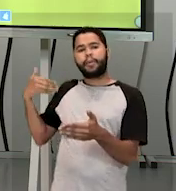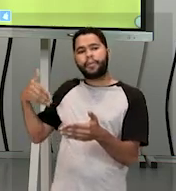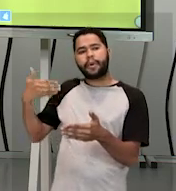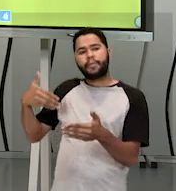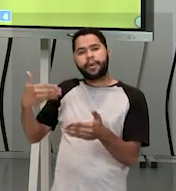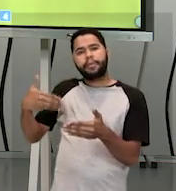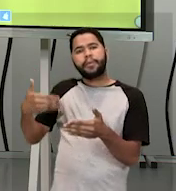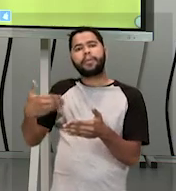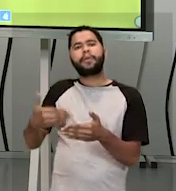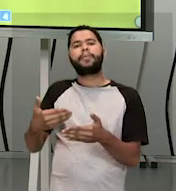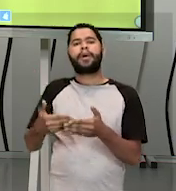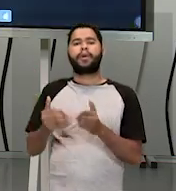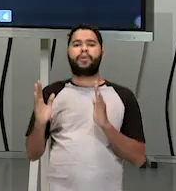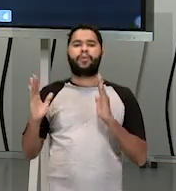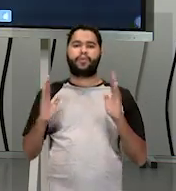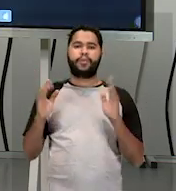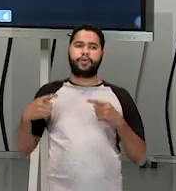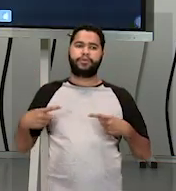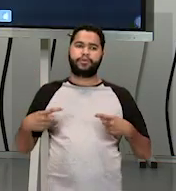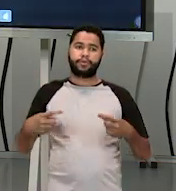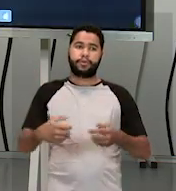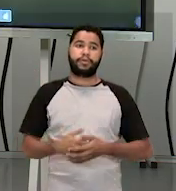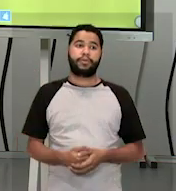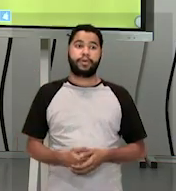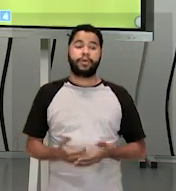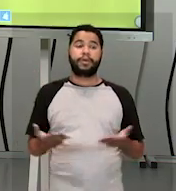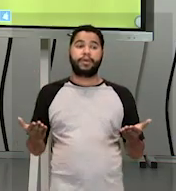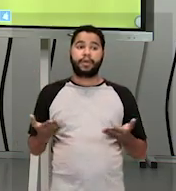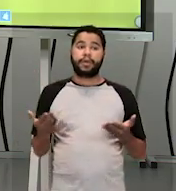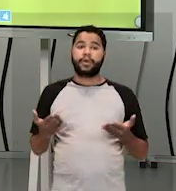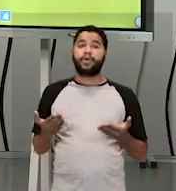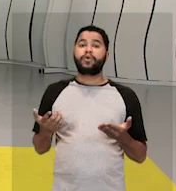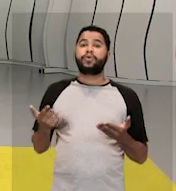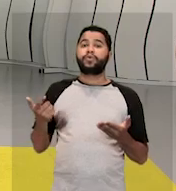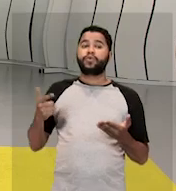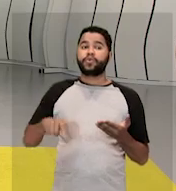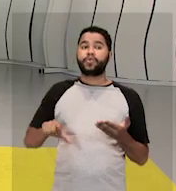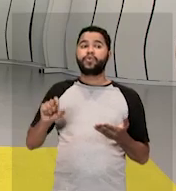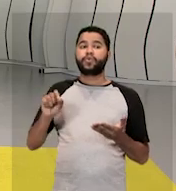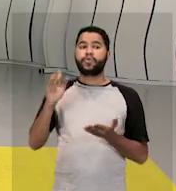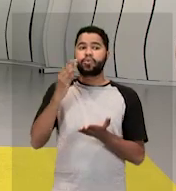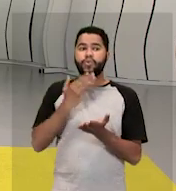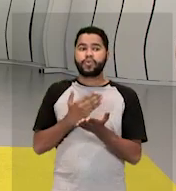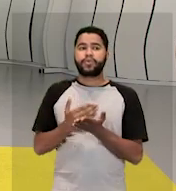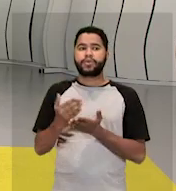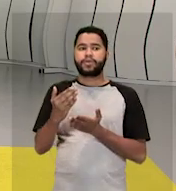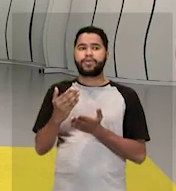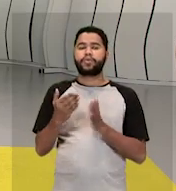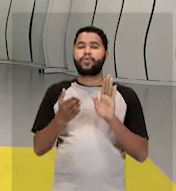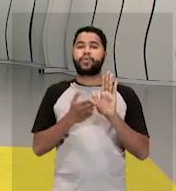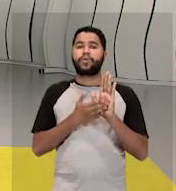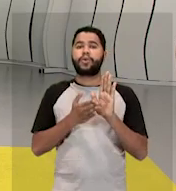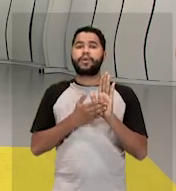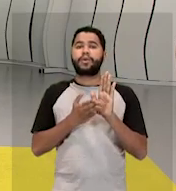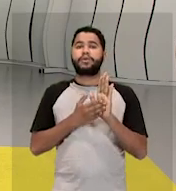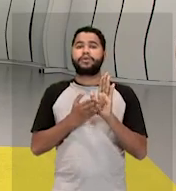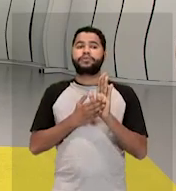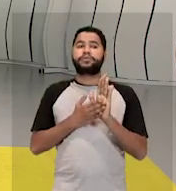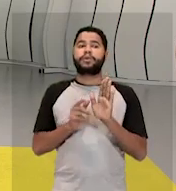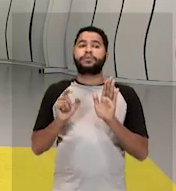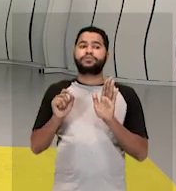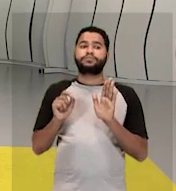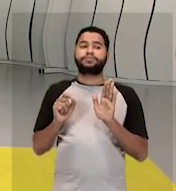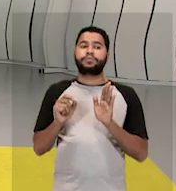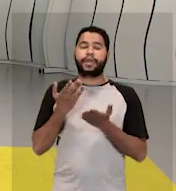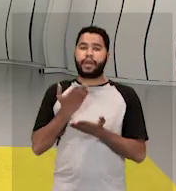durante a guerra. Agora nós vamos voltar aqui, lá no início, onde nós tratamos das premissas